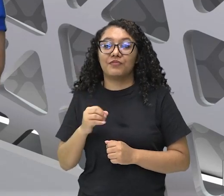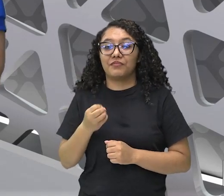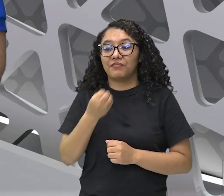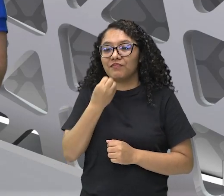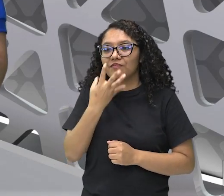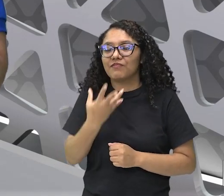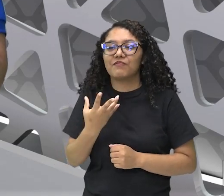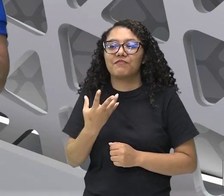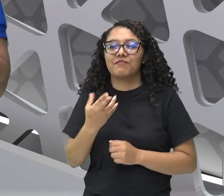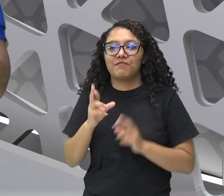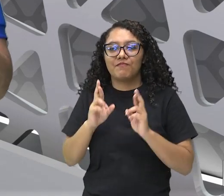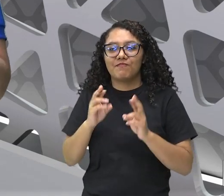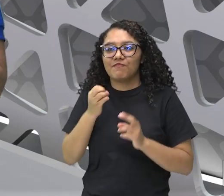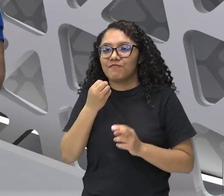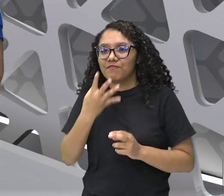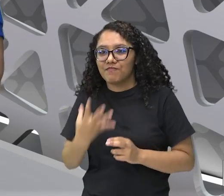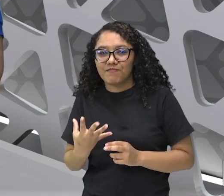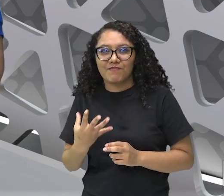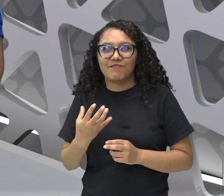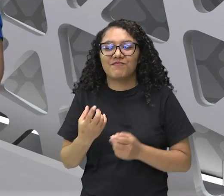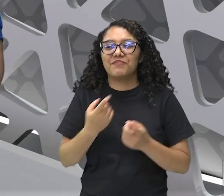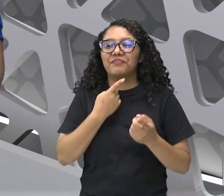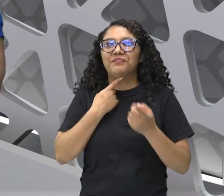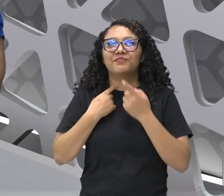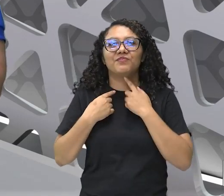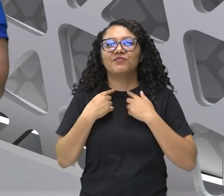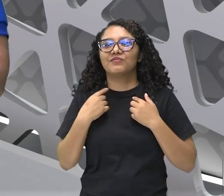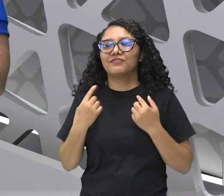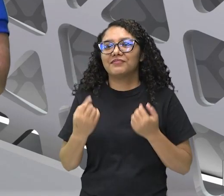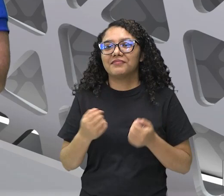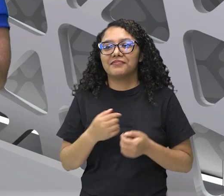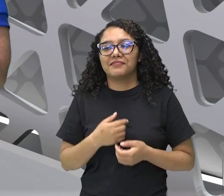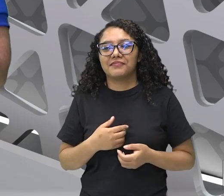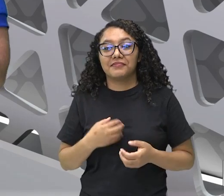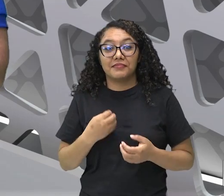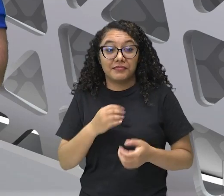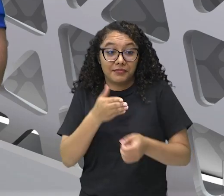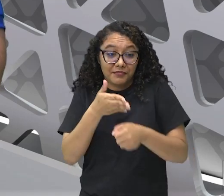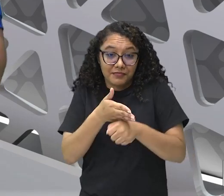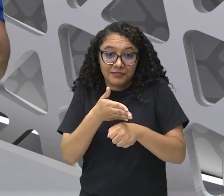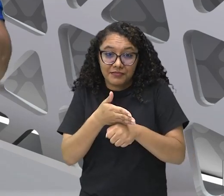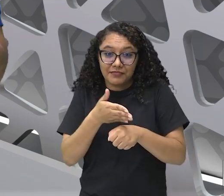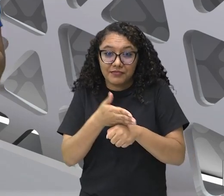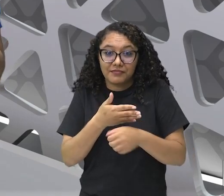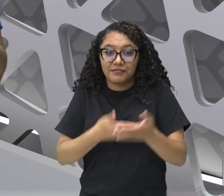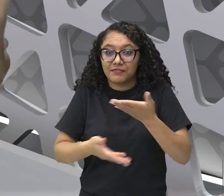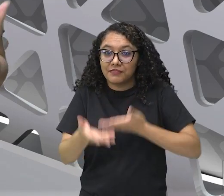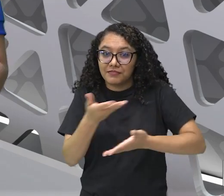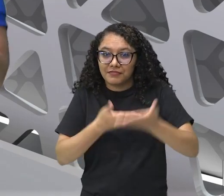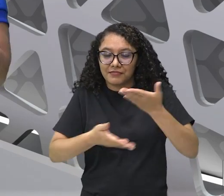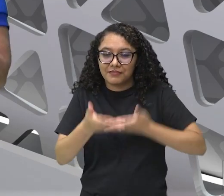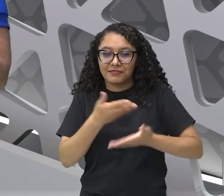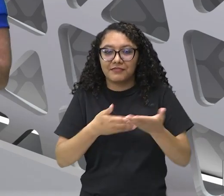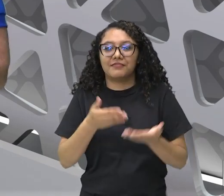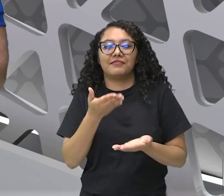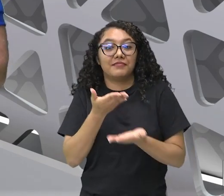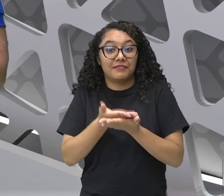muito bem, com bastante vontade de participar das nossas aulas.